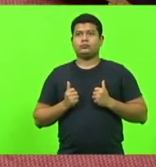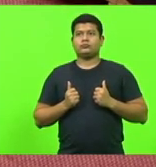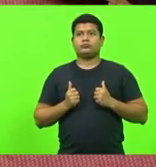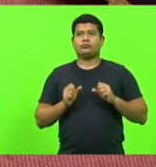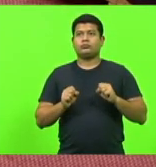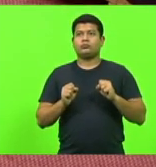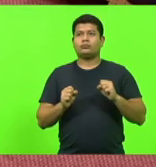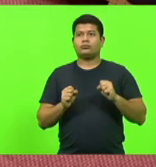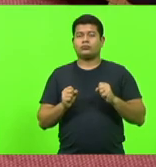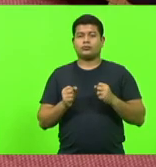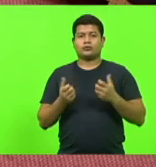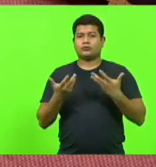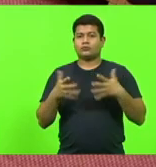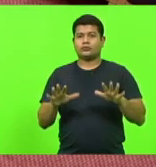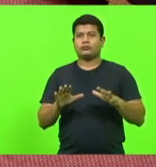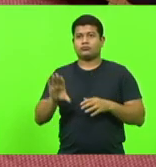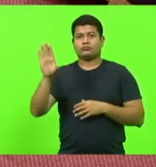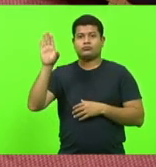manifestem.